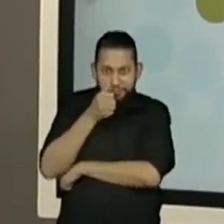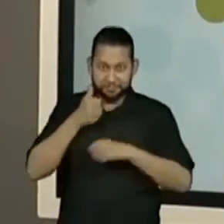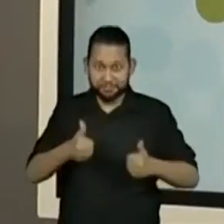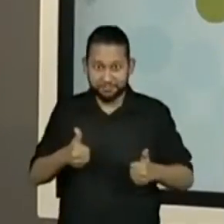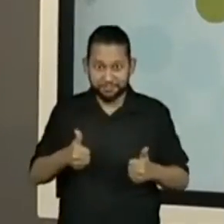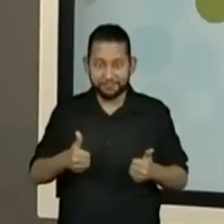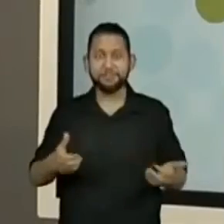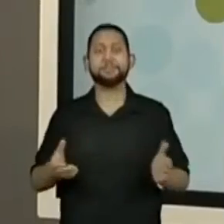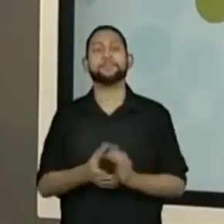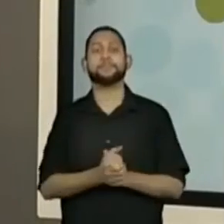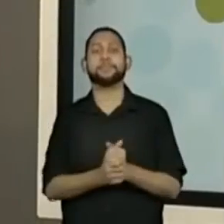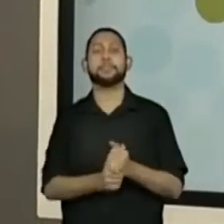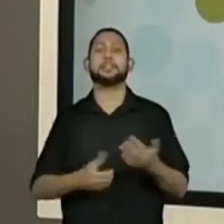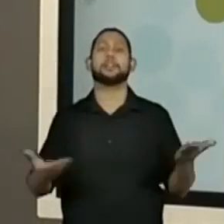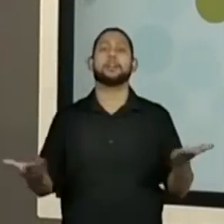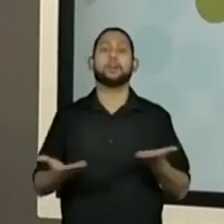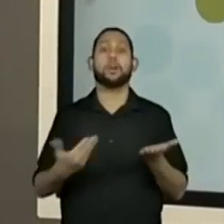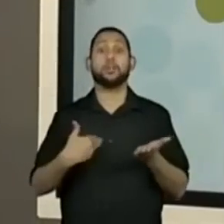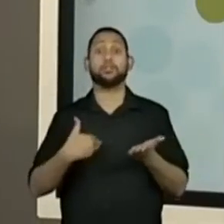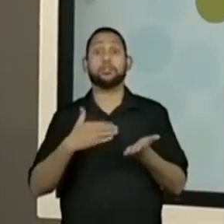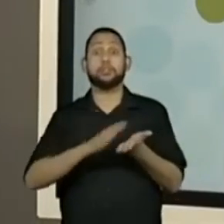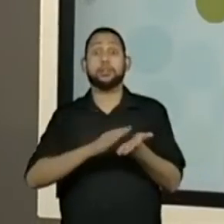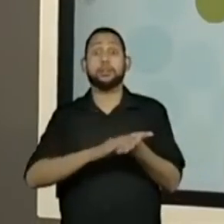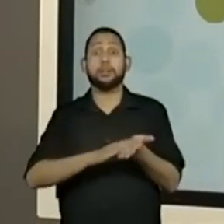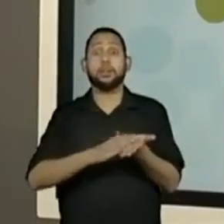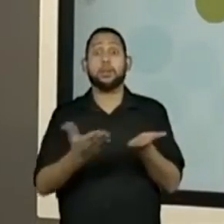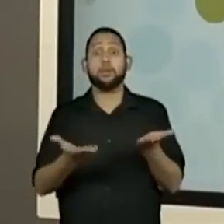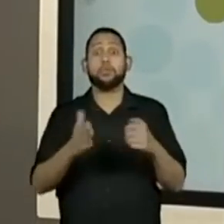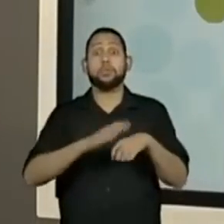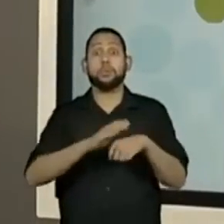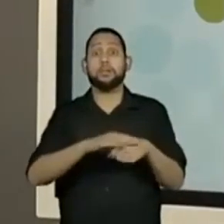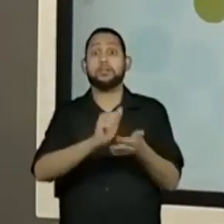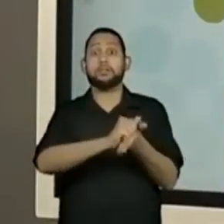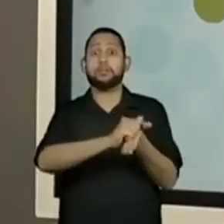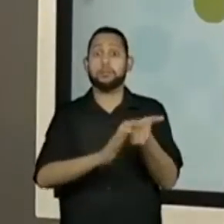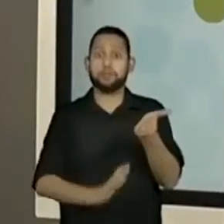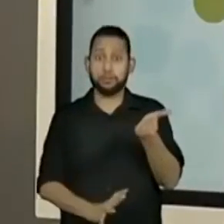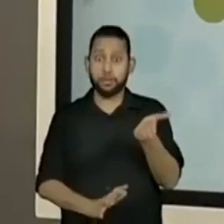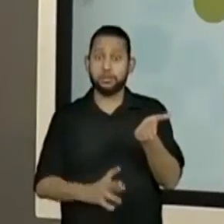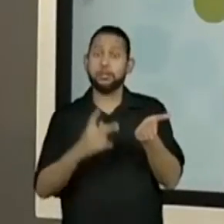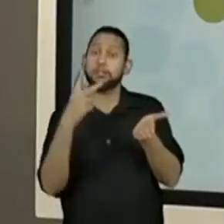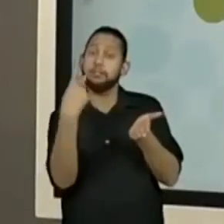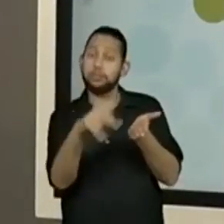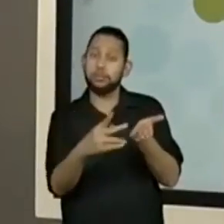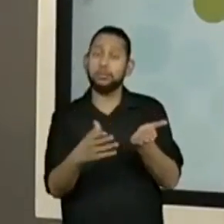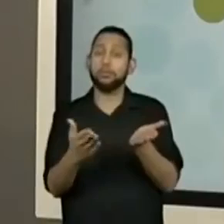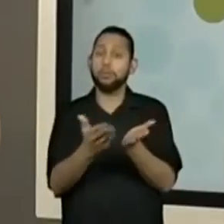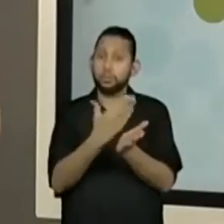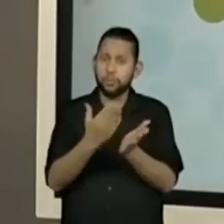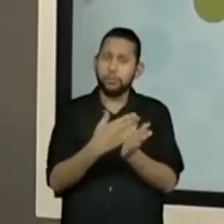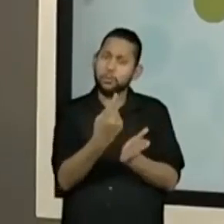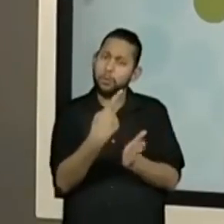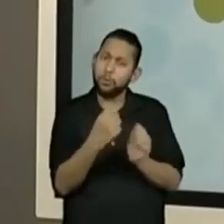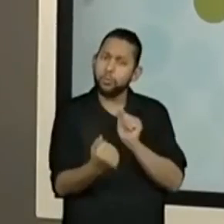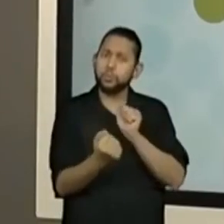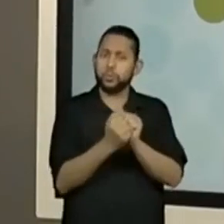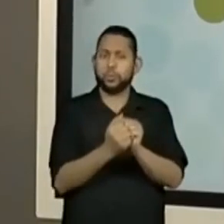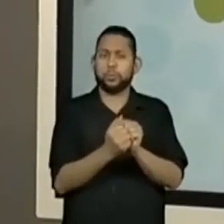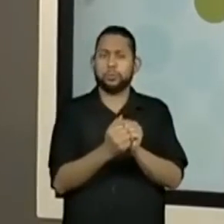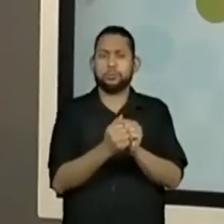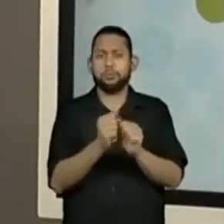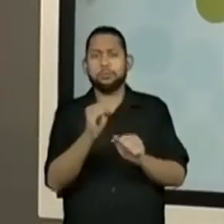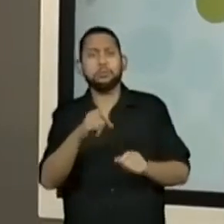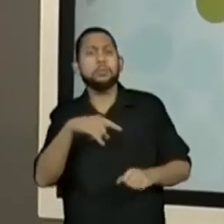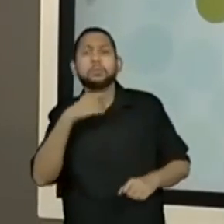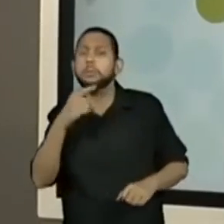certo as atividades que a gente vai resolver realizar aqui vocês vão realizar junto comigo mas se vocês não